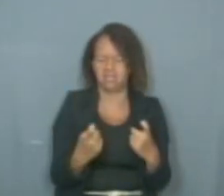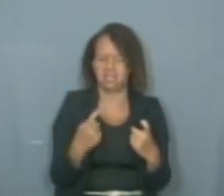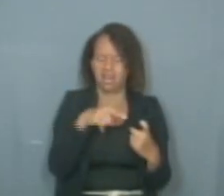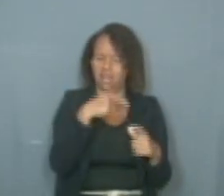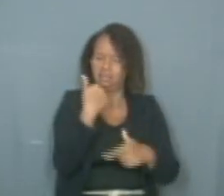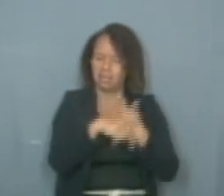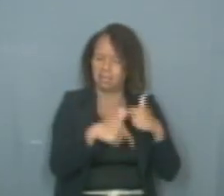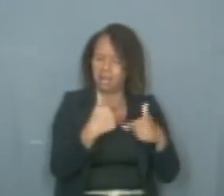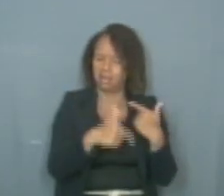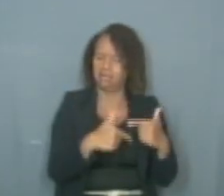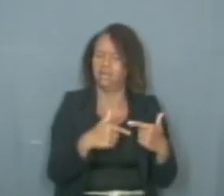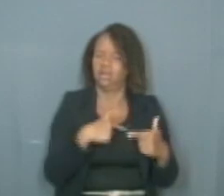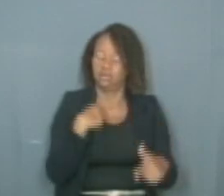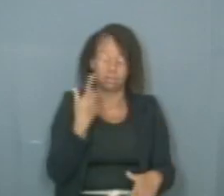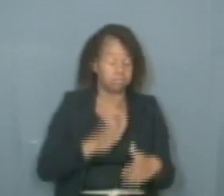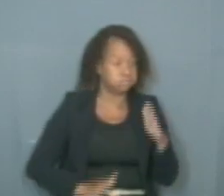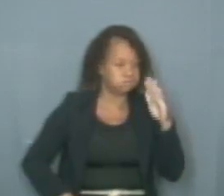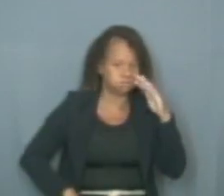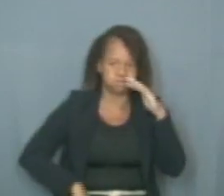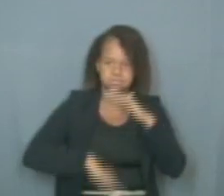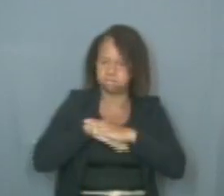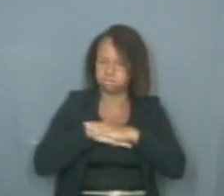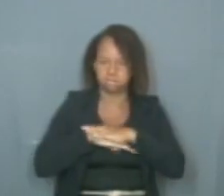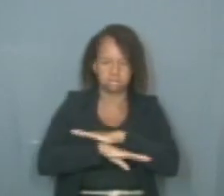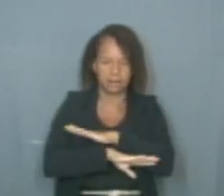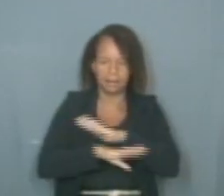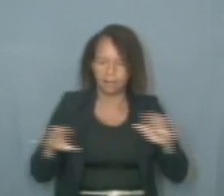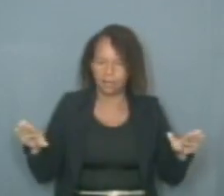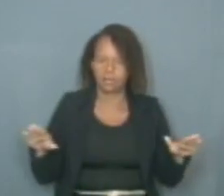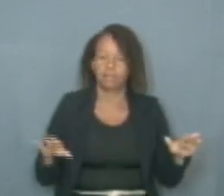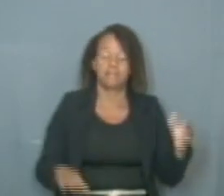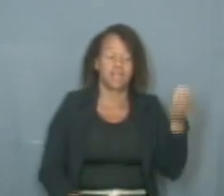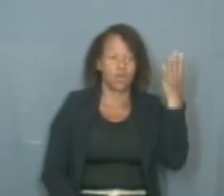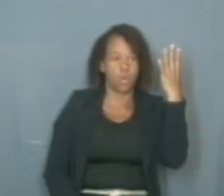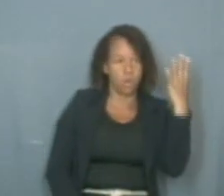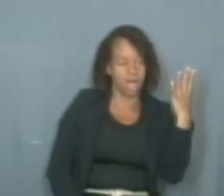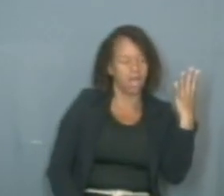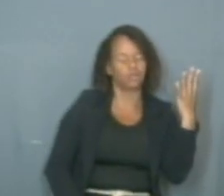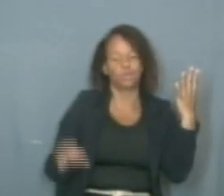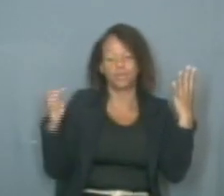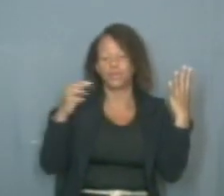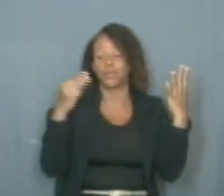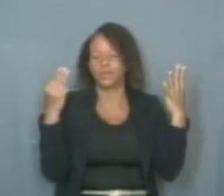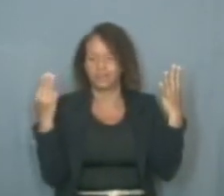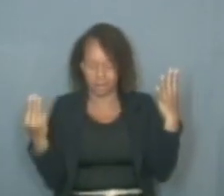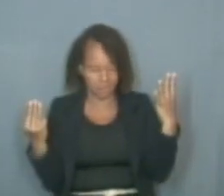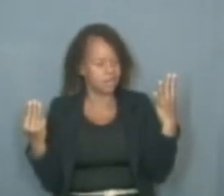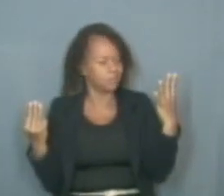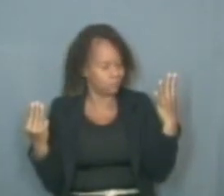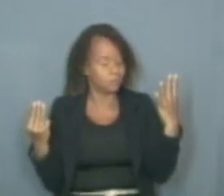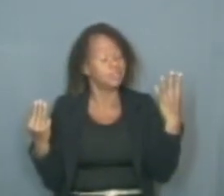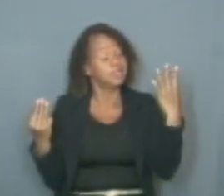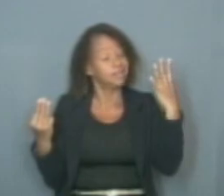Nós precisamos dar um basta. A escala 4x3 é